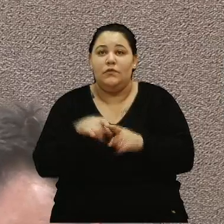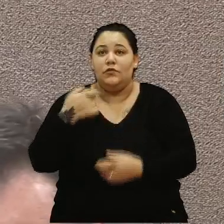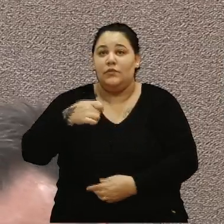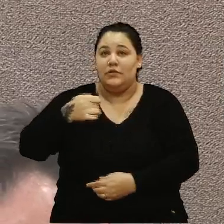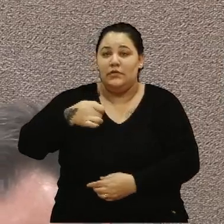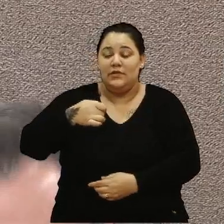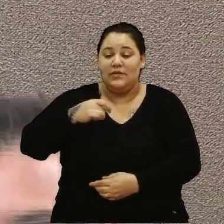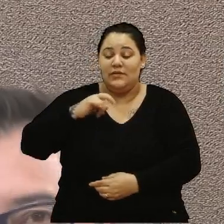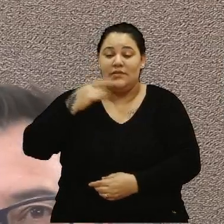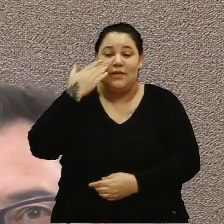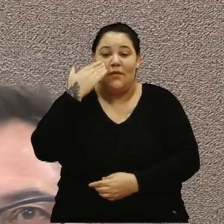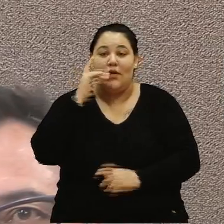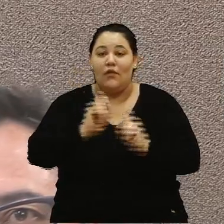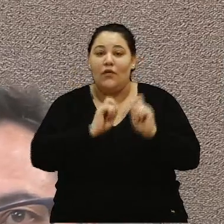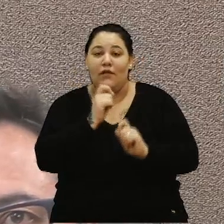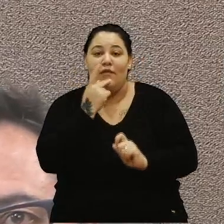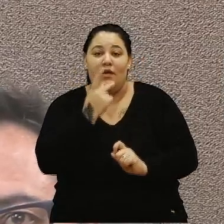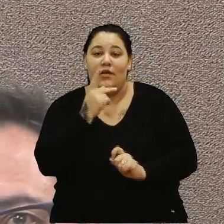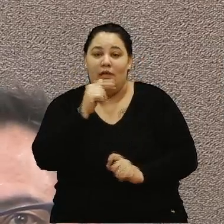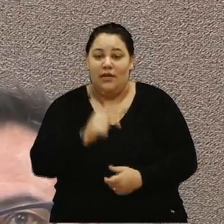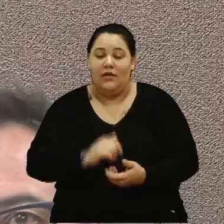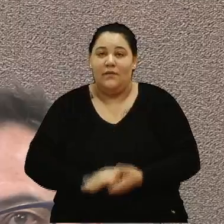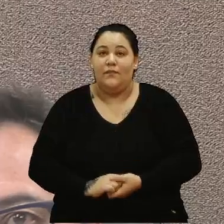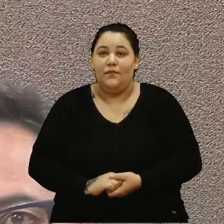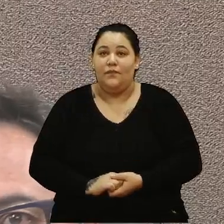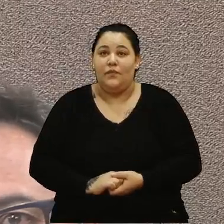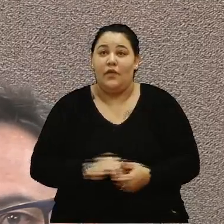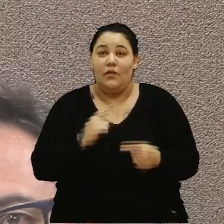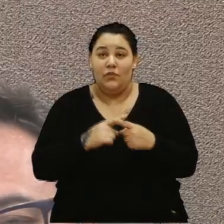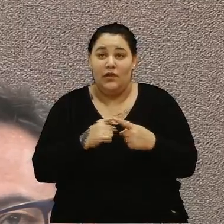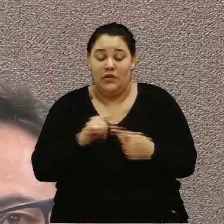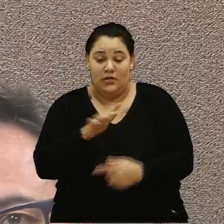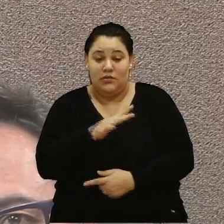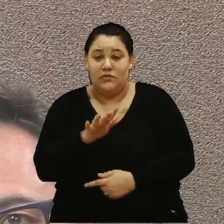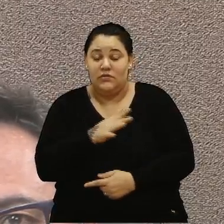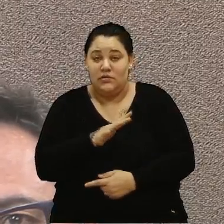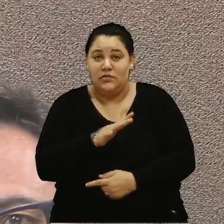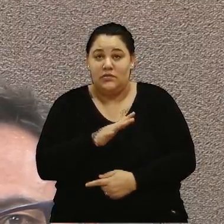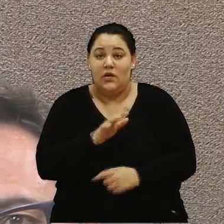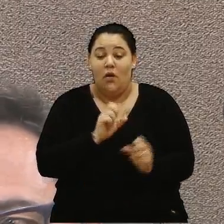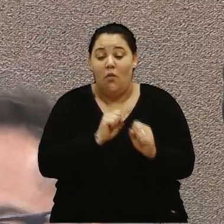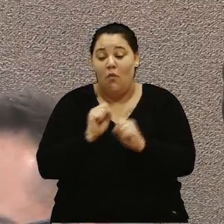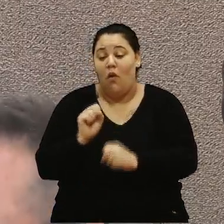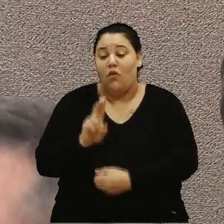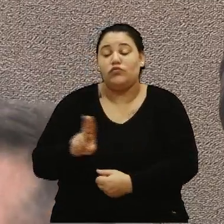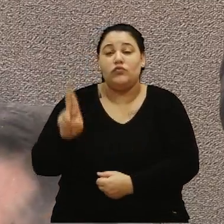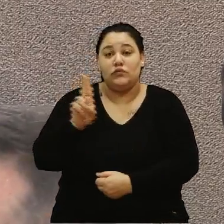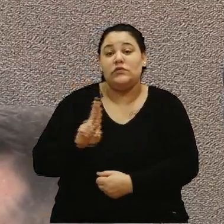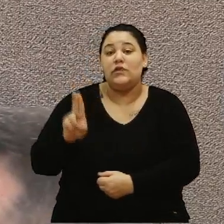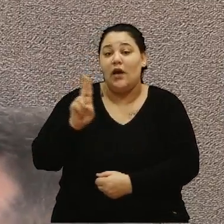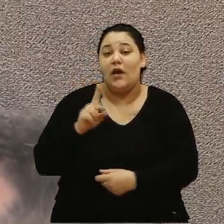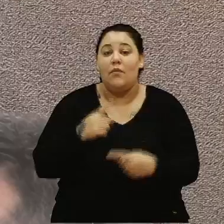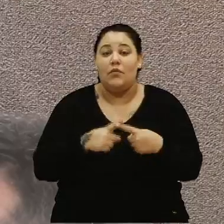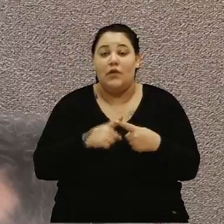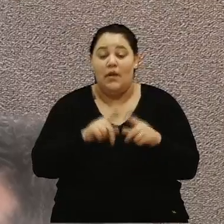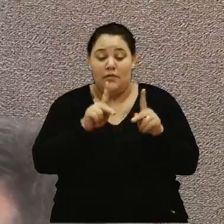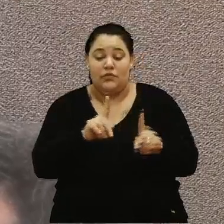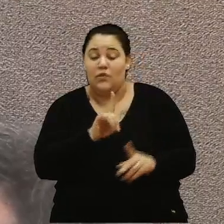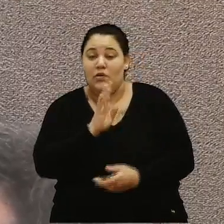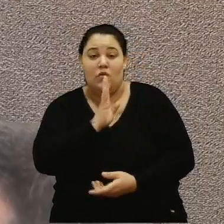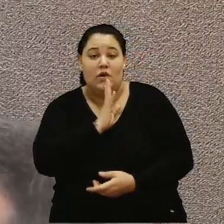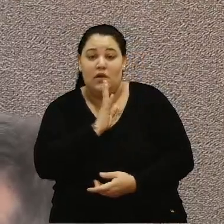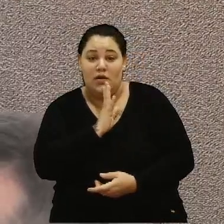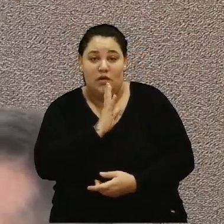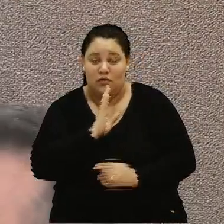falando aqui, porque às vezes pode se usar uma situação dessas por as pessoas desconhecer como é que se comportam e por